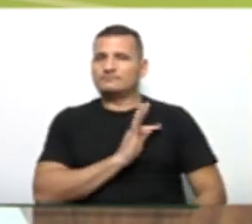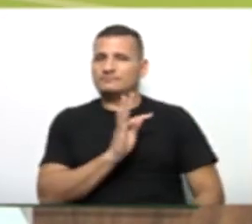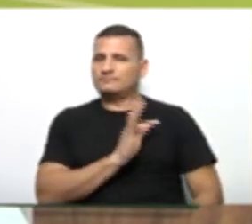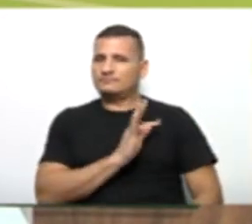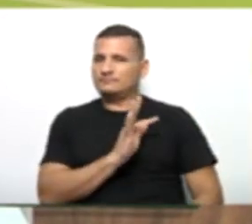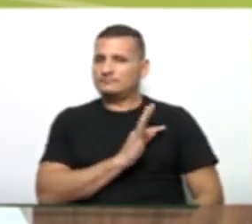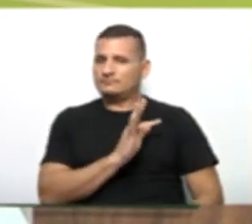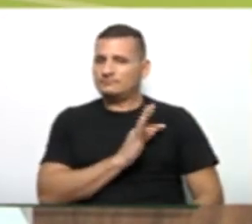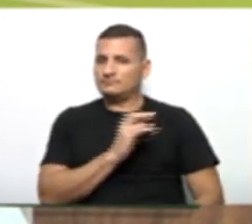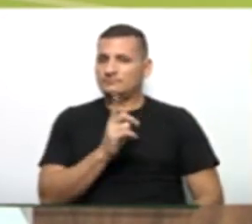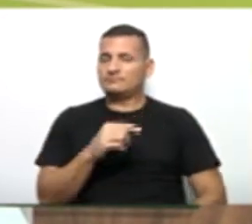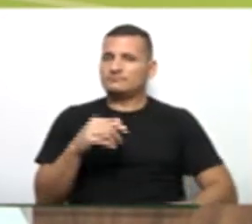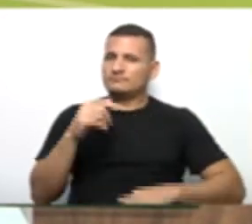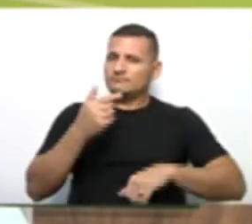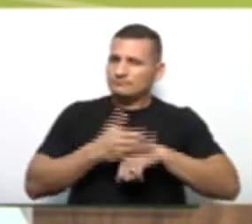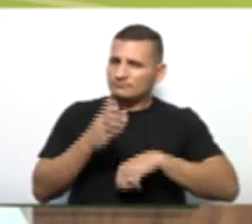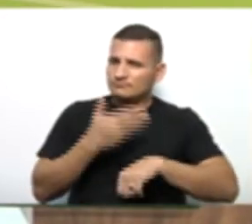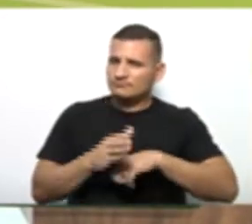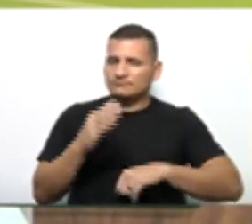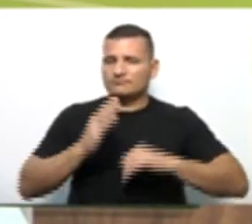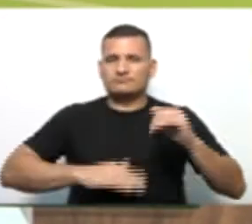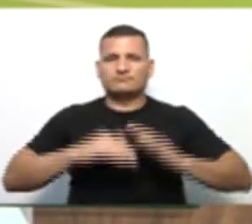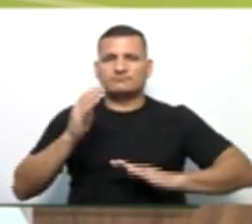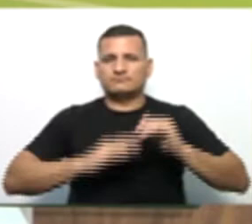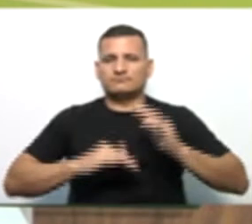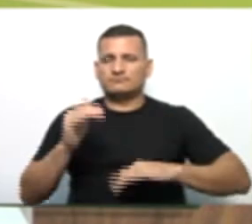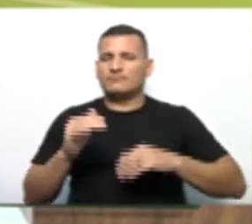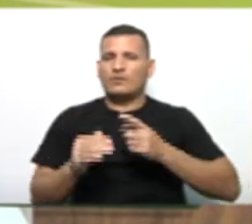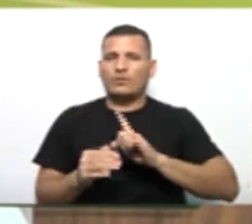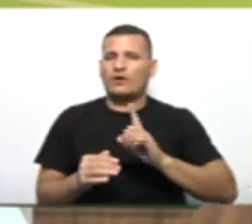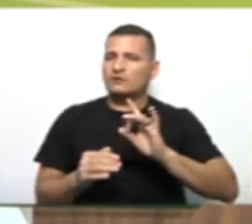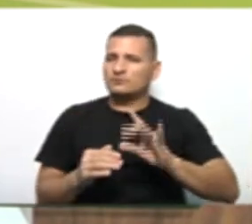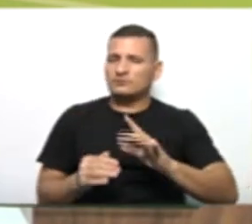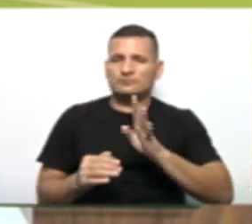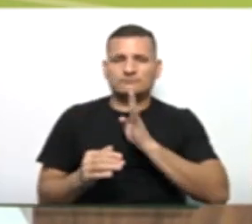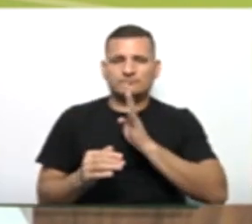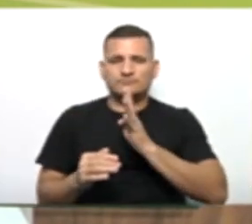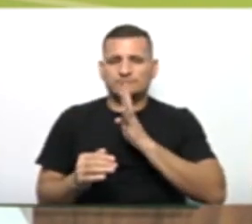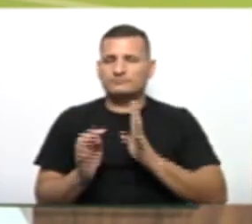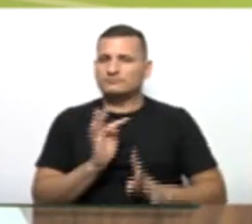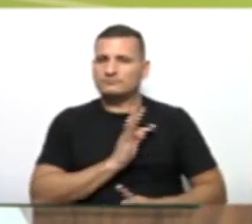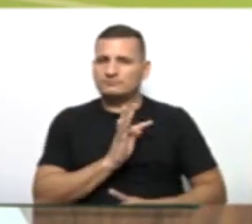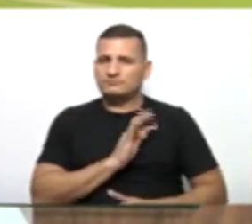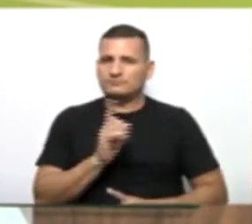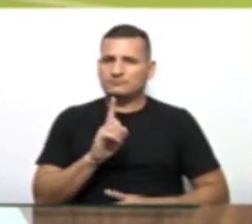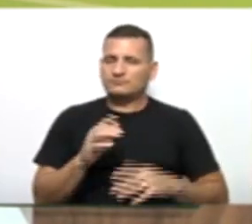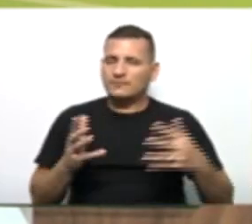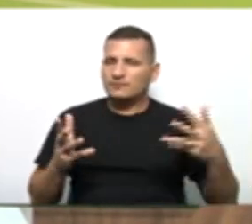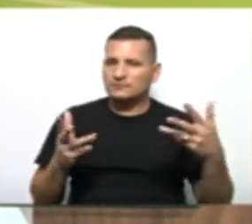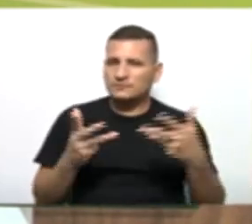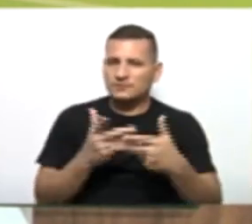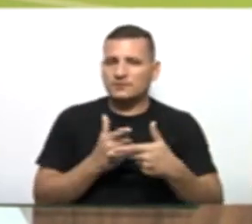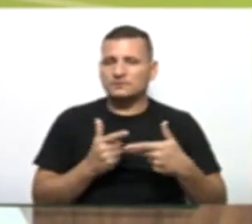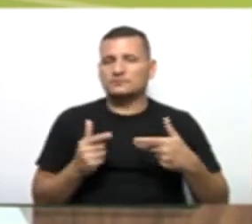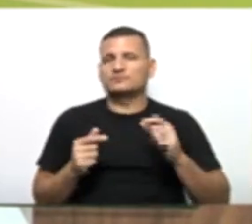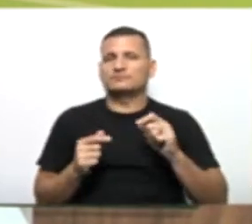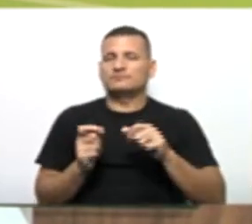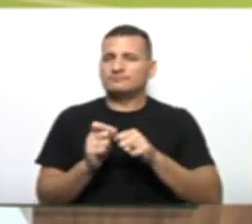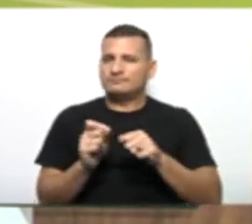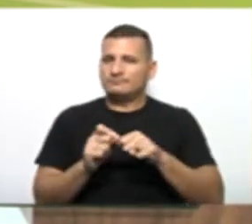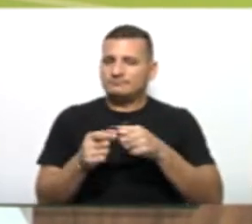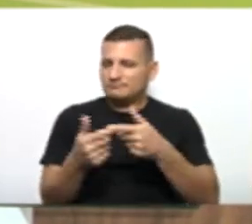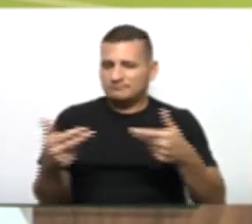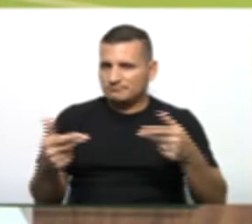o exercício de uma profissão não nos exige somente o conhecimento técnico habilidade de realizar